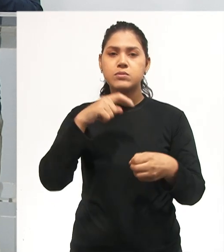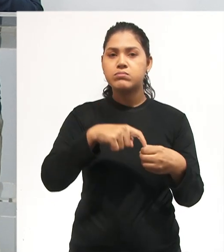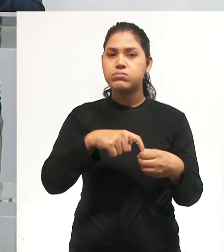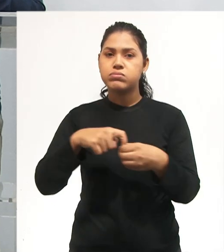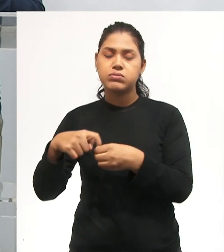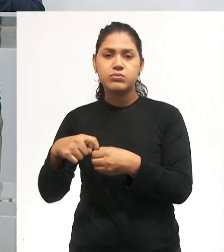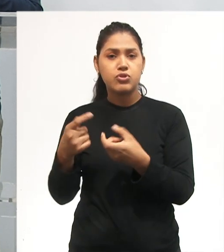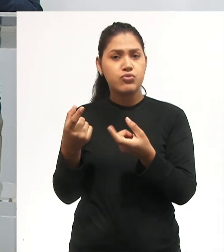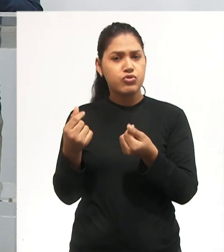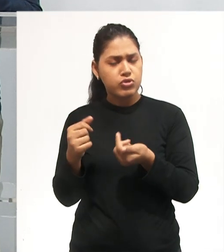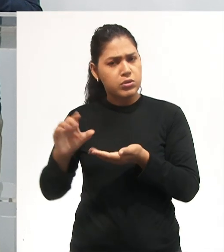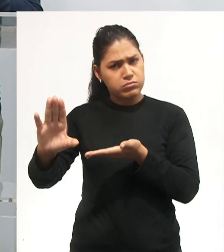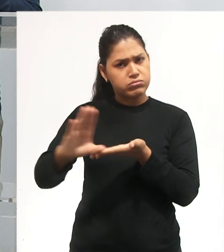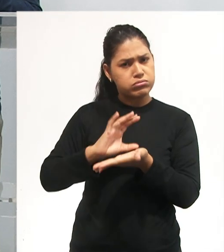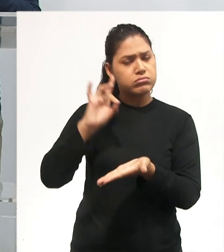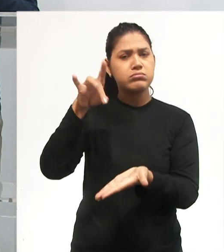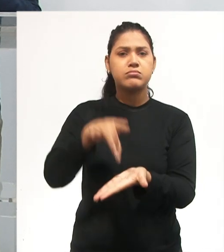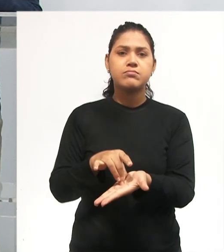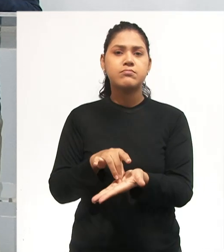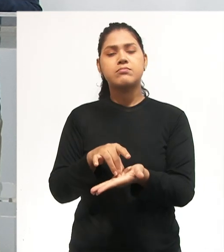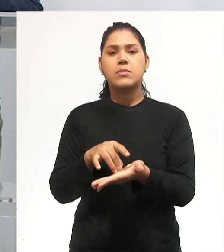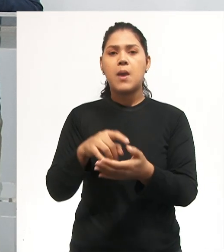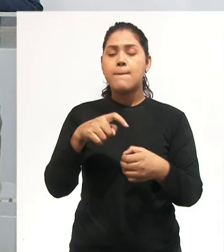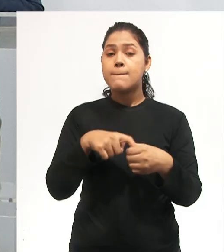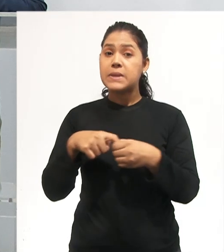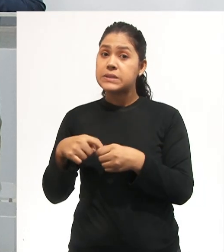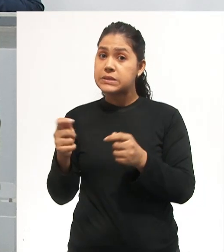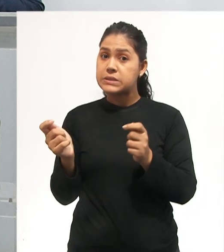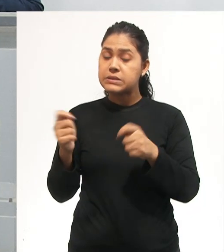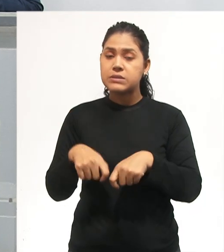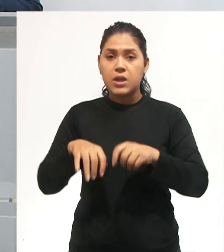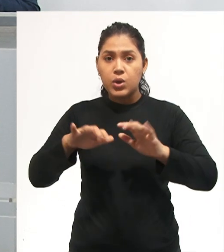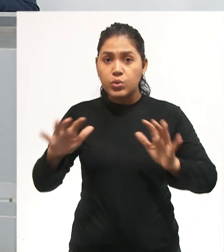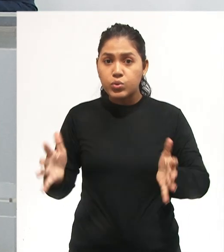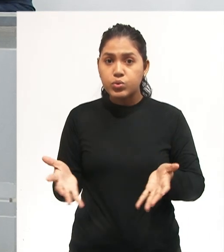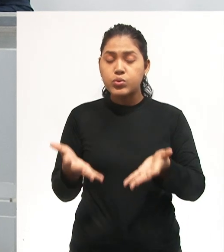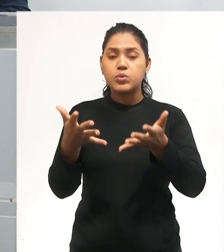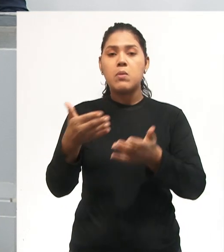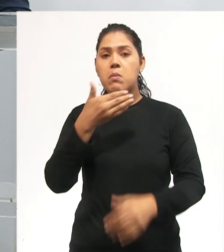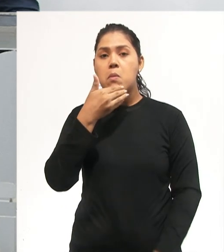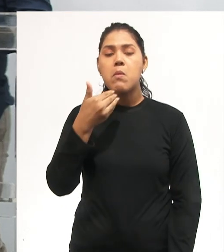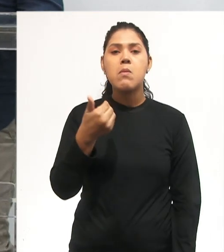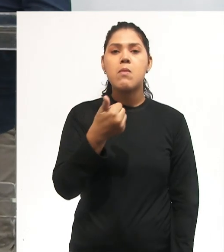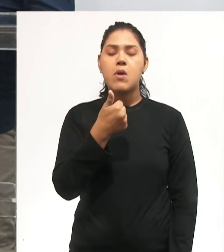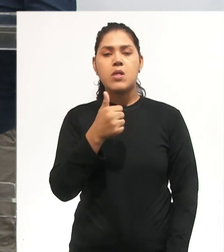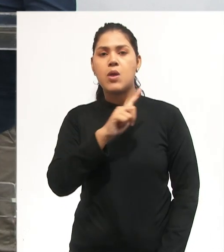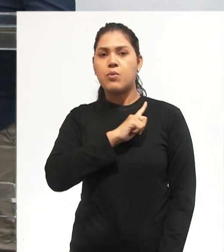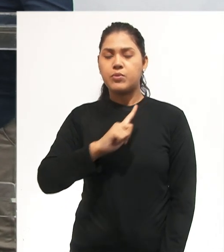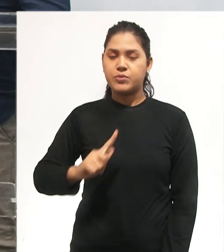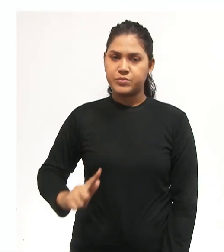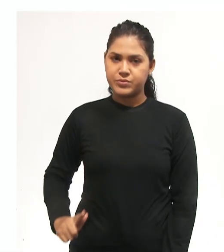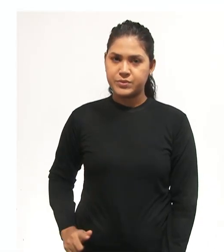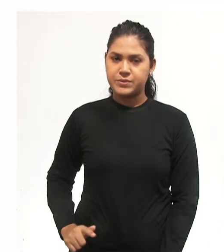de financiamento, né, de parcerias que proporcionam daí uma ação do Estado mais ágil, tá